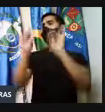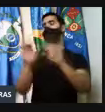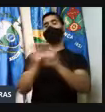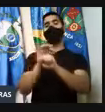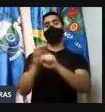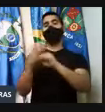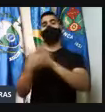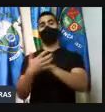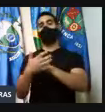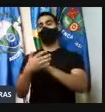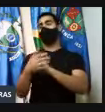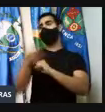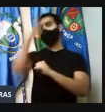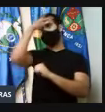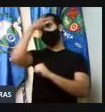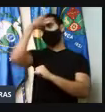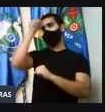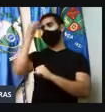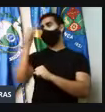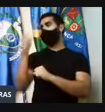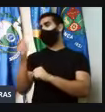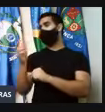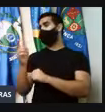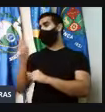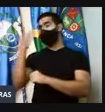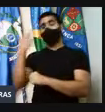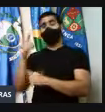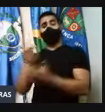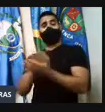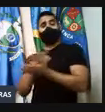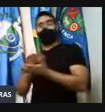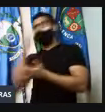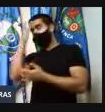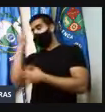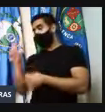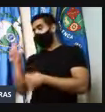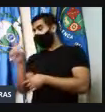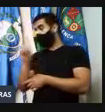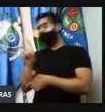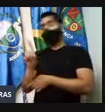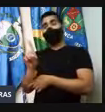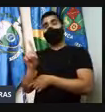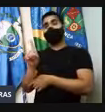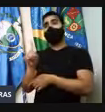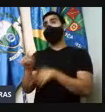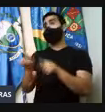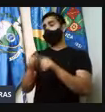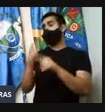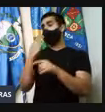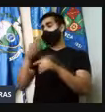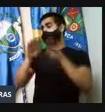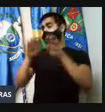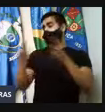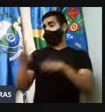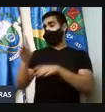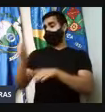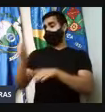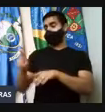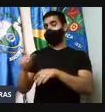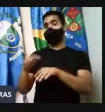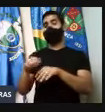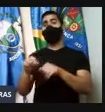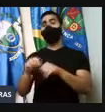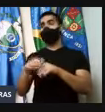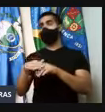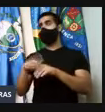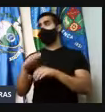da prefeitura, que não estiveram aqui ainda. E eu pedi até à mesa diretora que tivesse uma certa